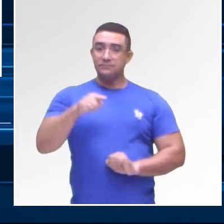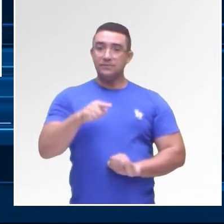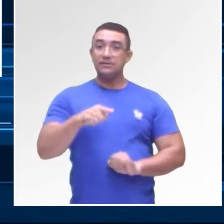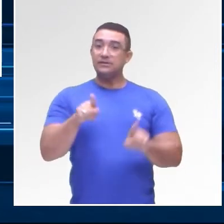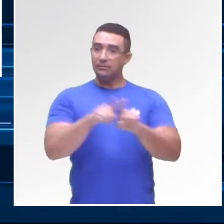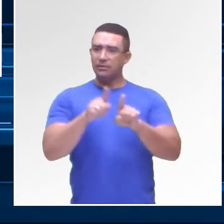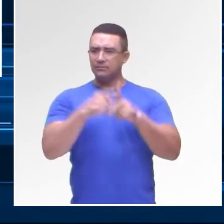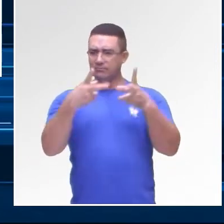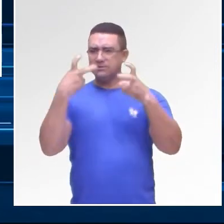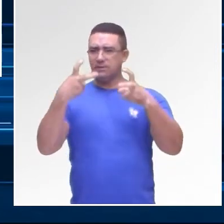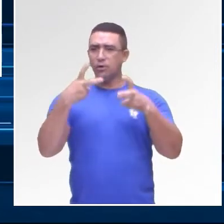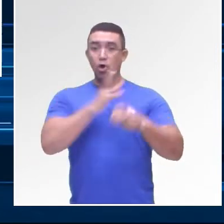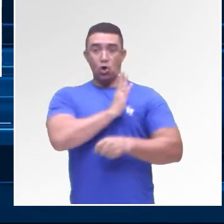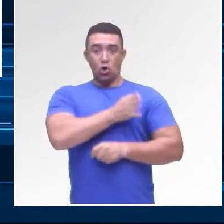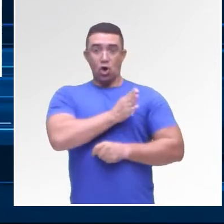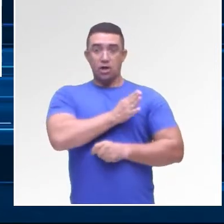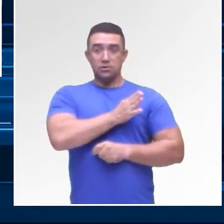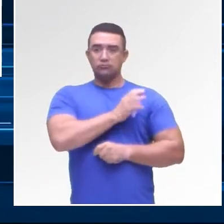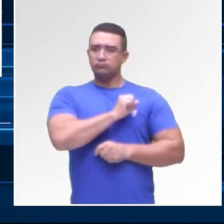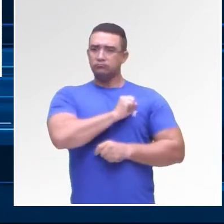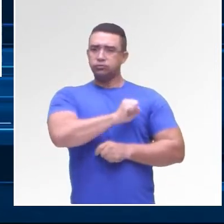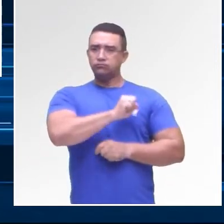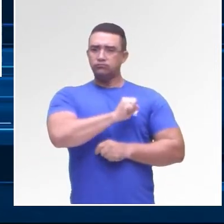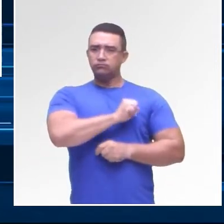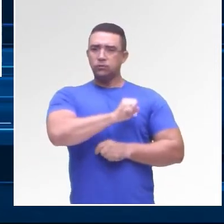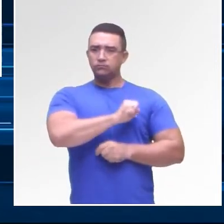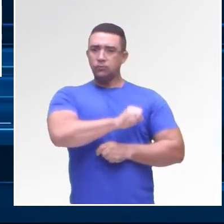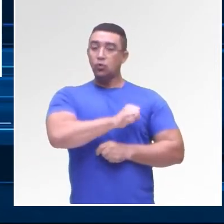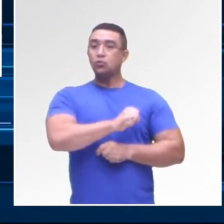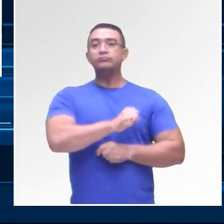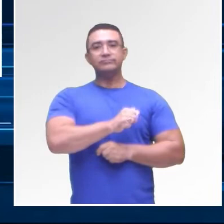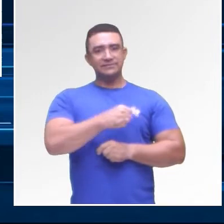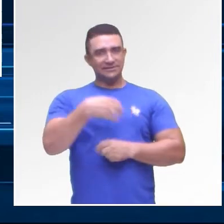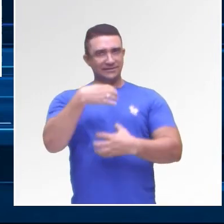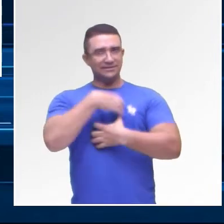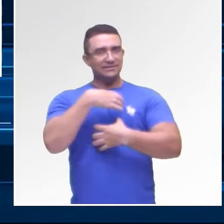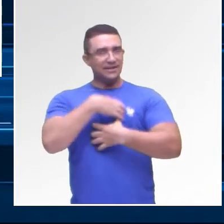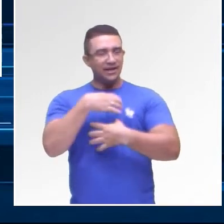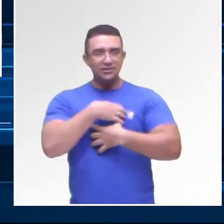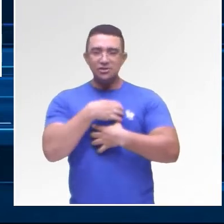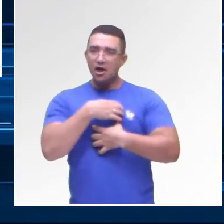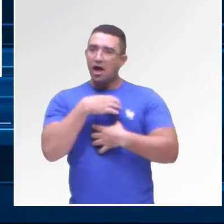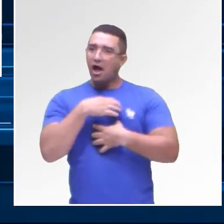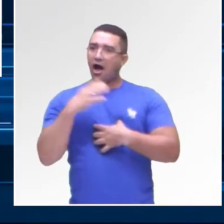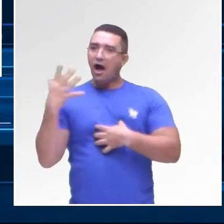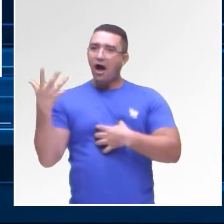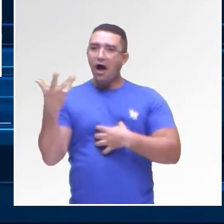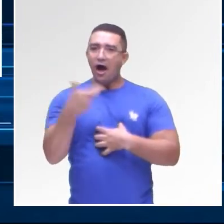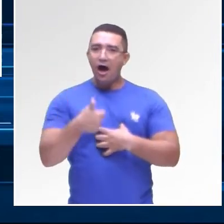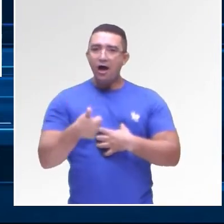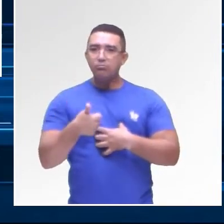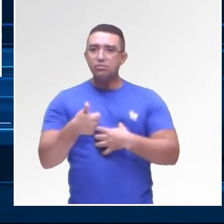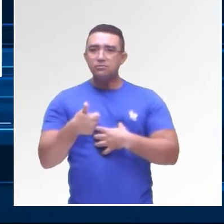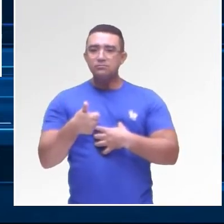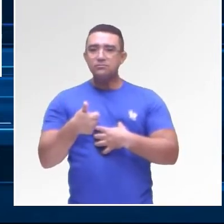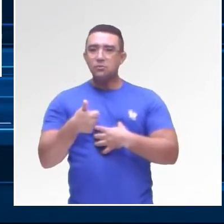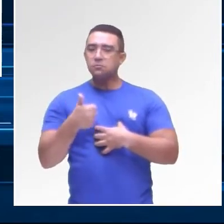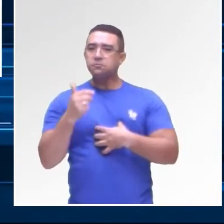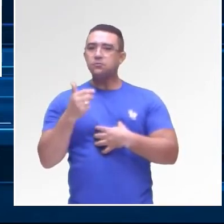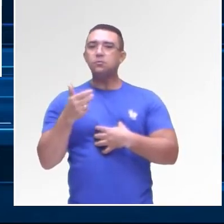cardíaca, né? A gente consegue sentir que o nosso coração acelerou. E aí, vocês sabem o que é frequência